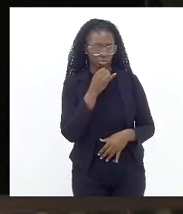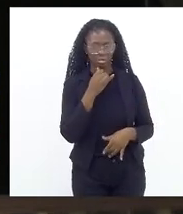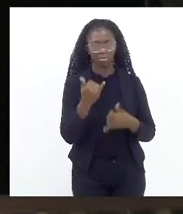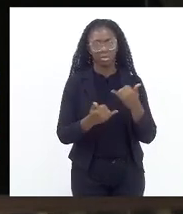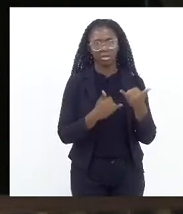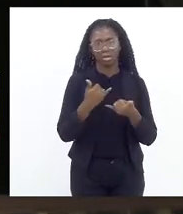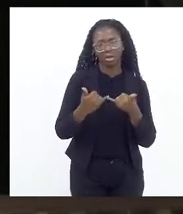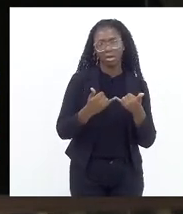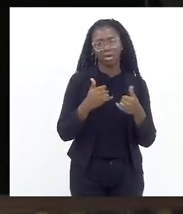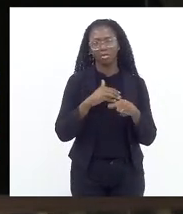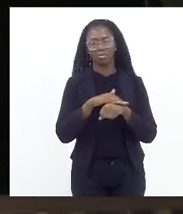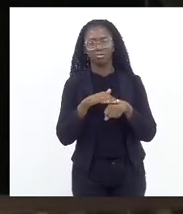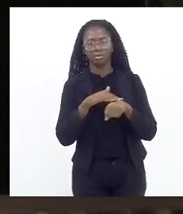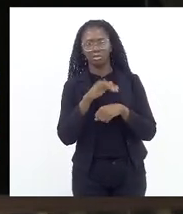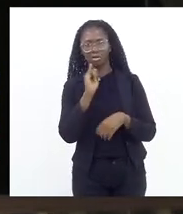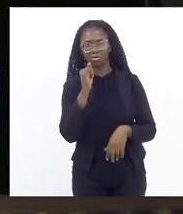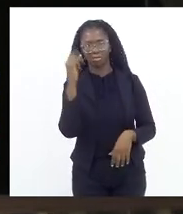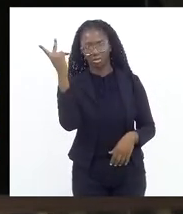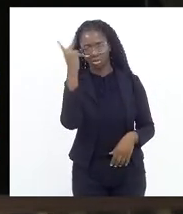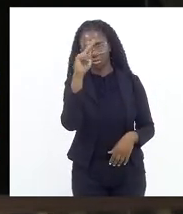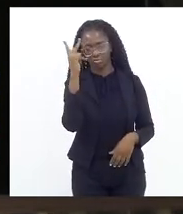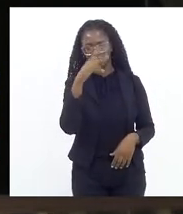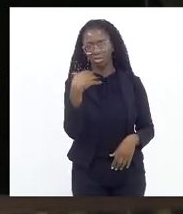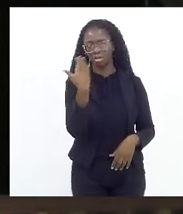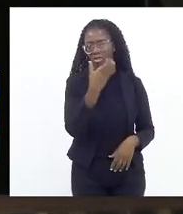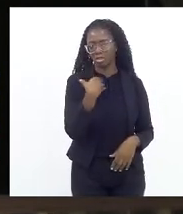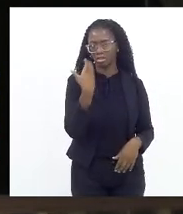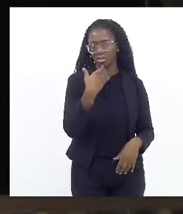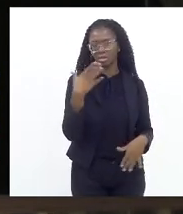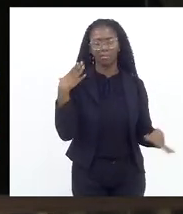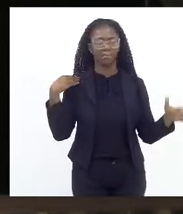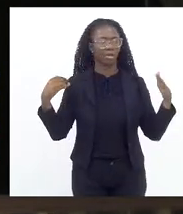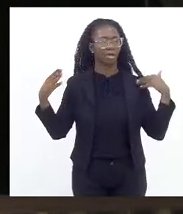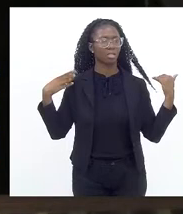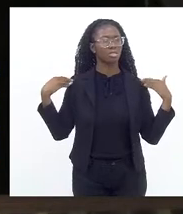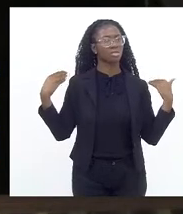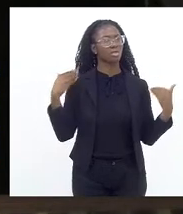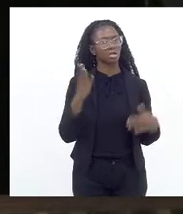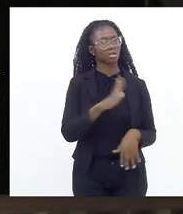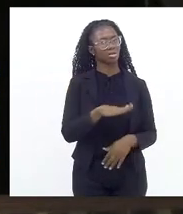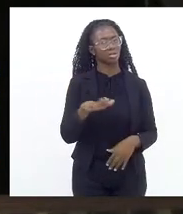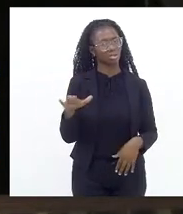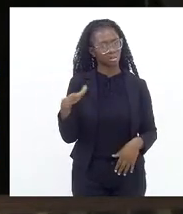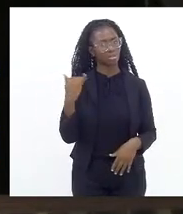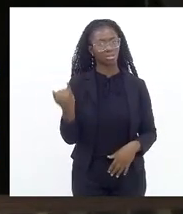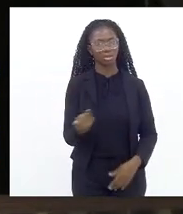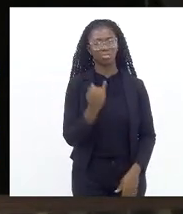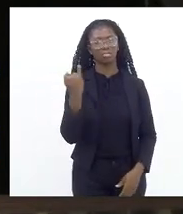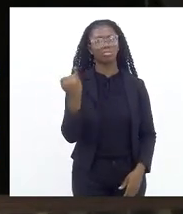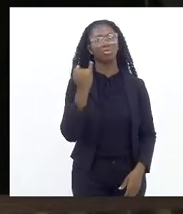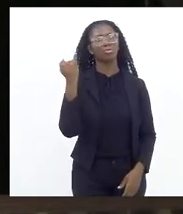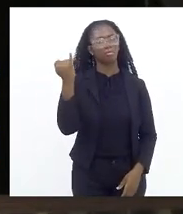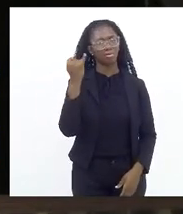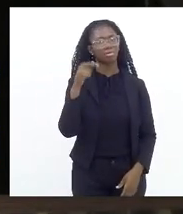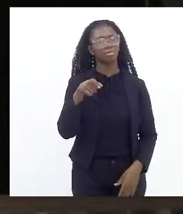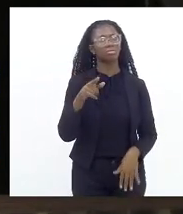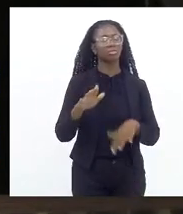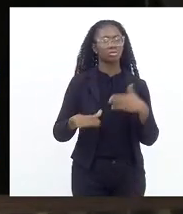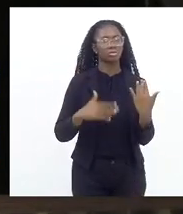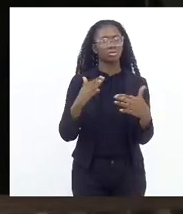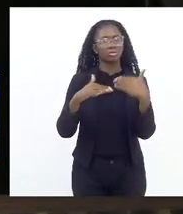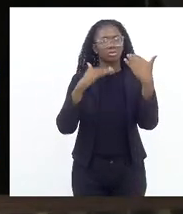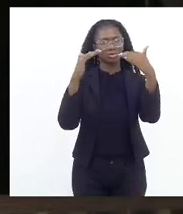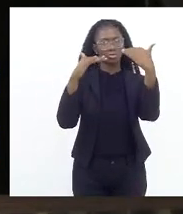conversar, contar histórias, cantar e passear com as crianças são importantes para o